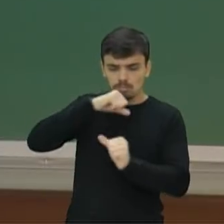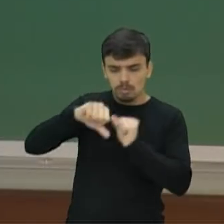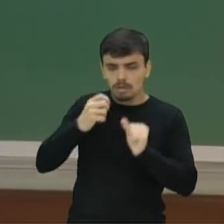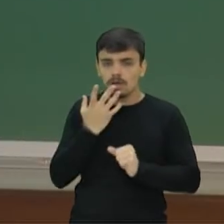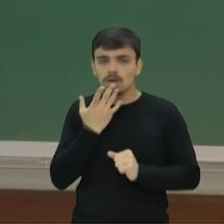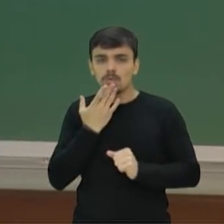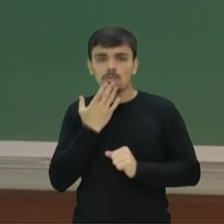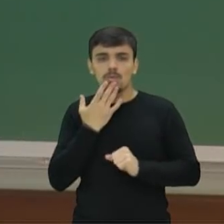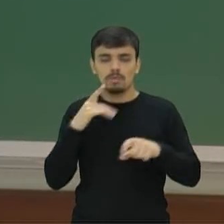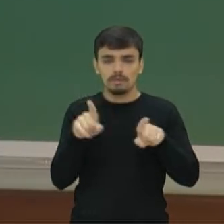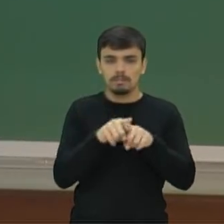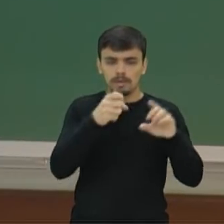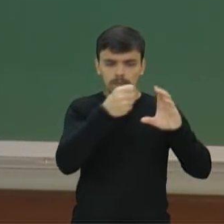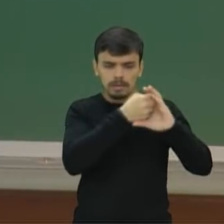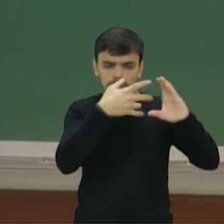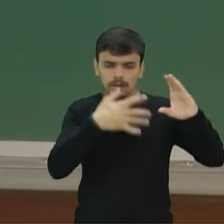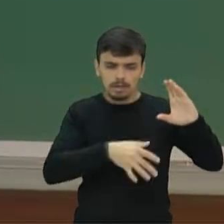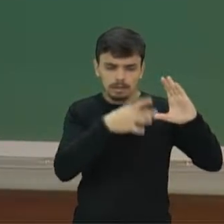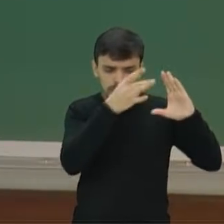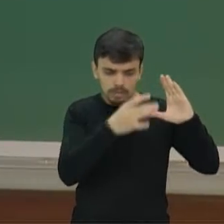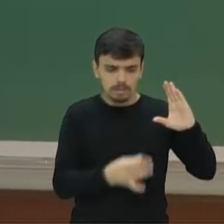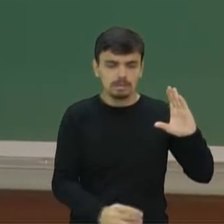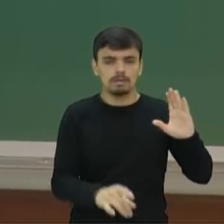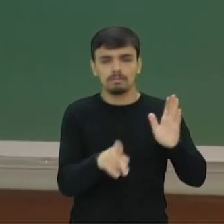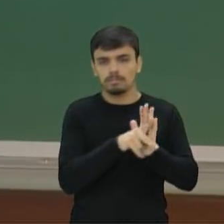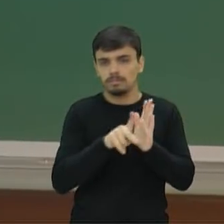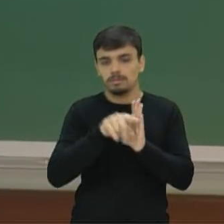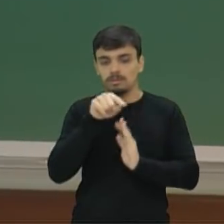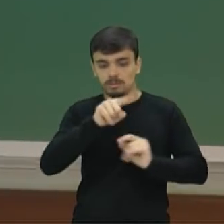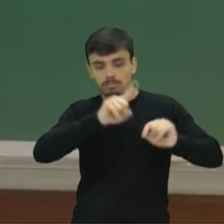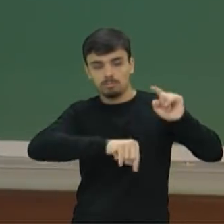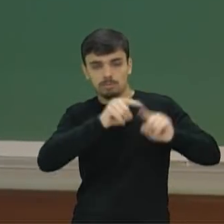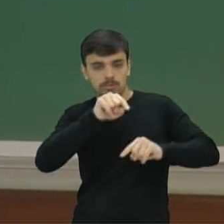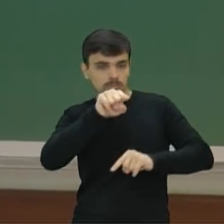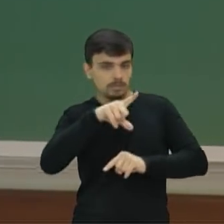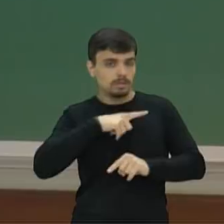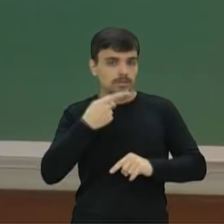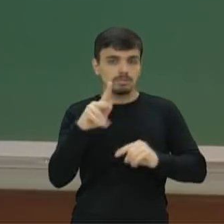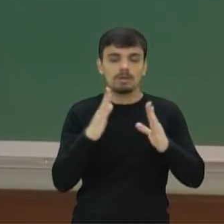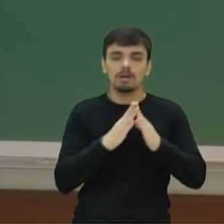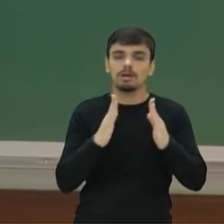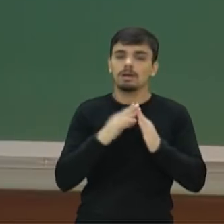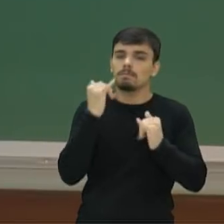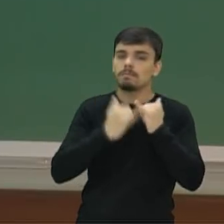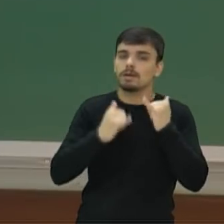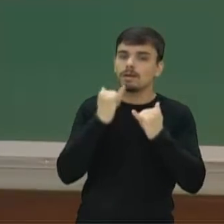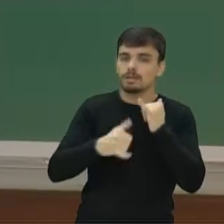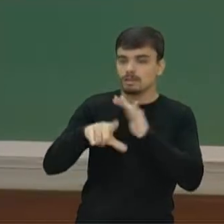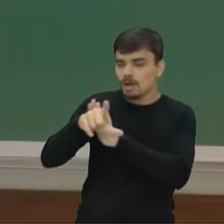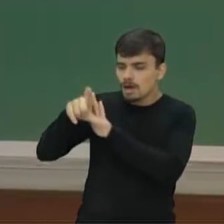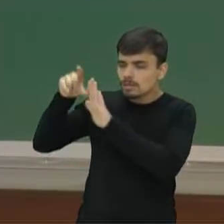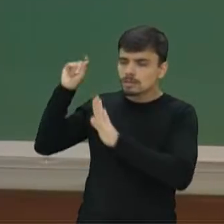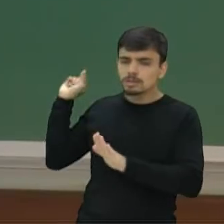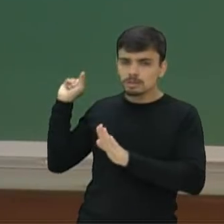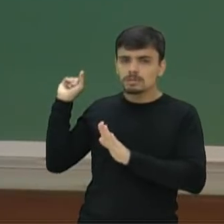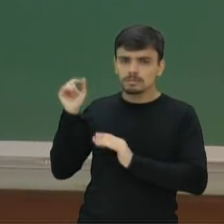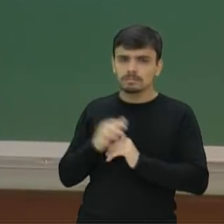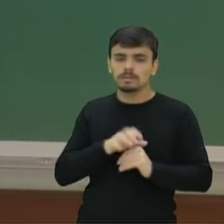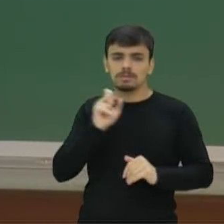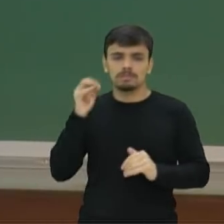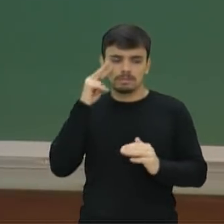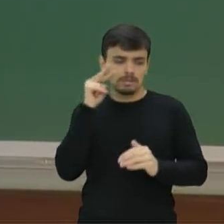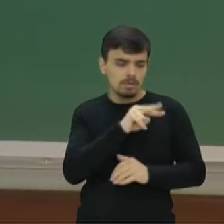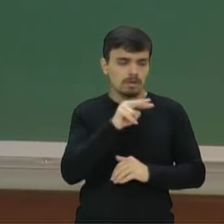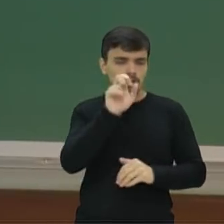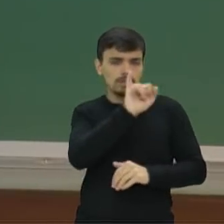cor, mudando algumas características para que aquele produto que você tenha na sua casa pareça obsoleto. Se você olha para a